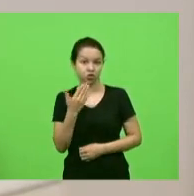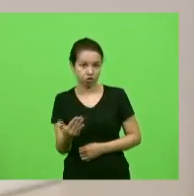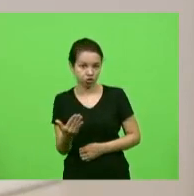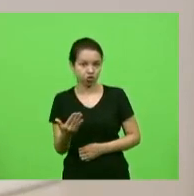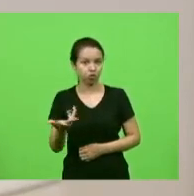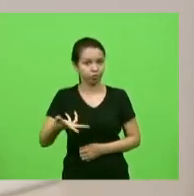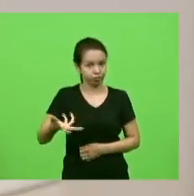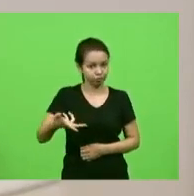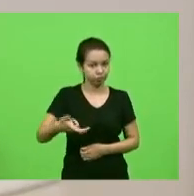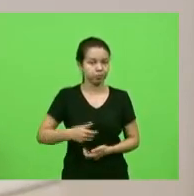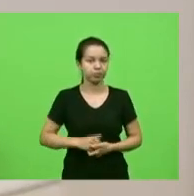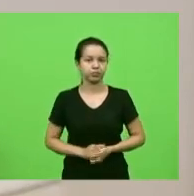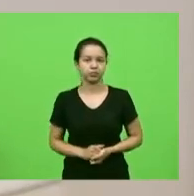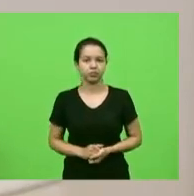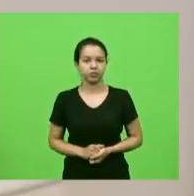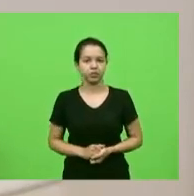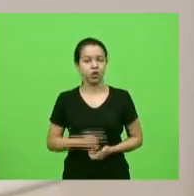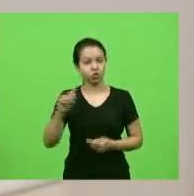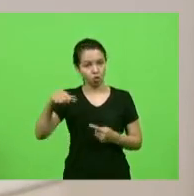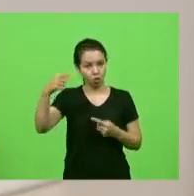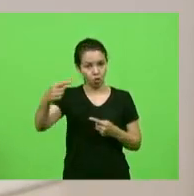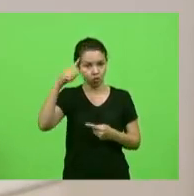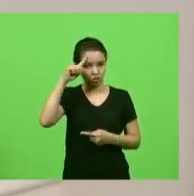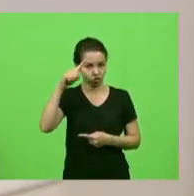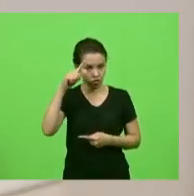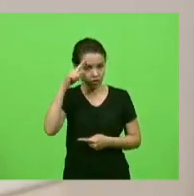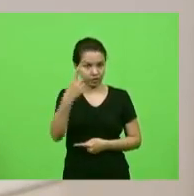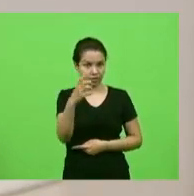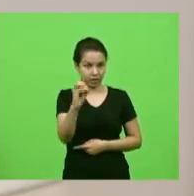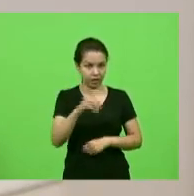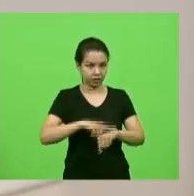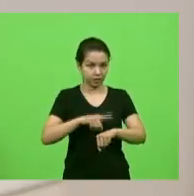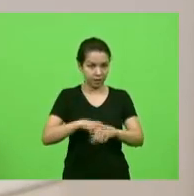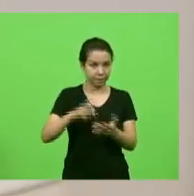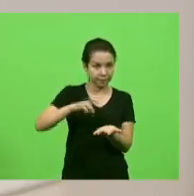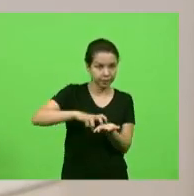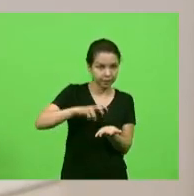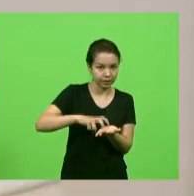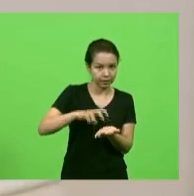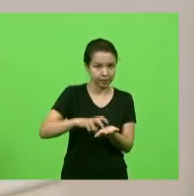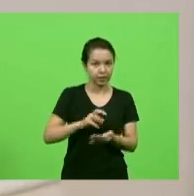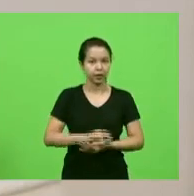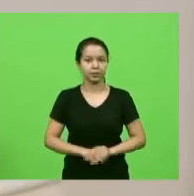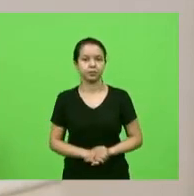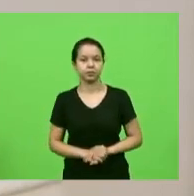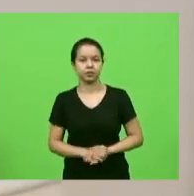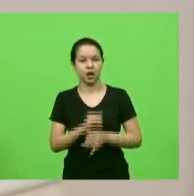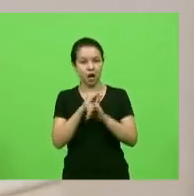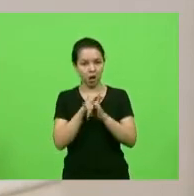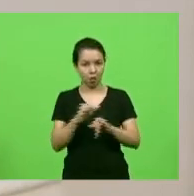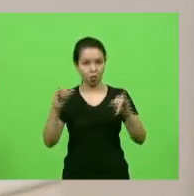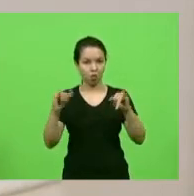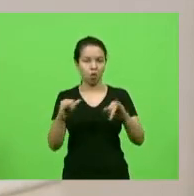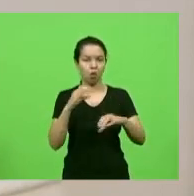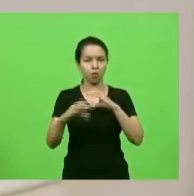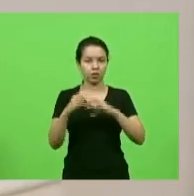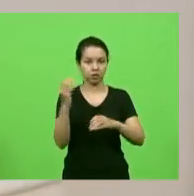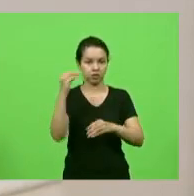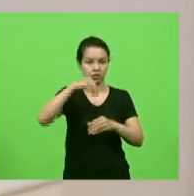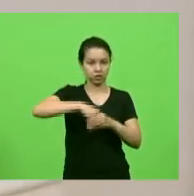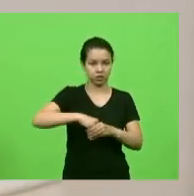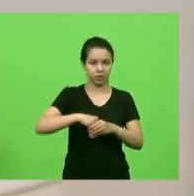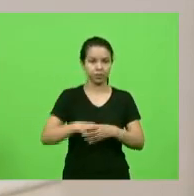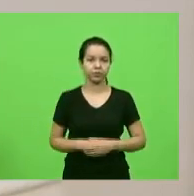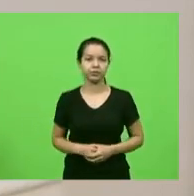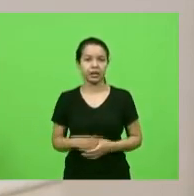às 10h56, aportou a comunicação interna número 950, assinada pelo então secretário